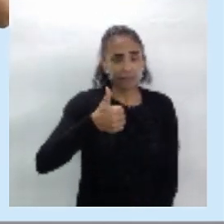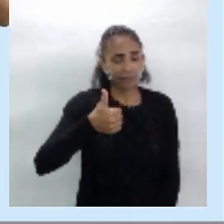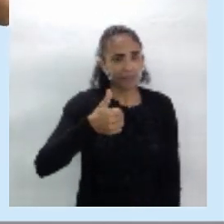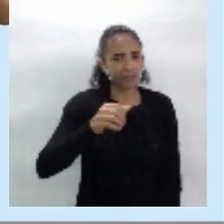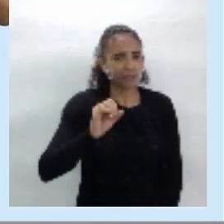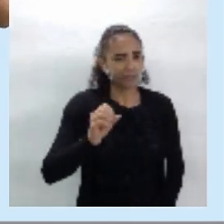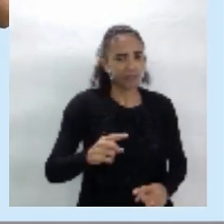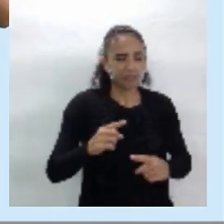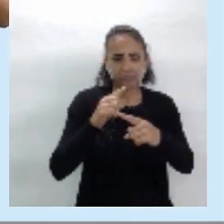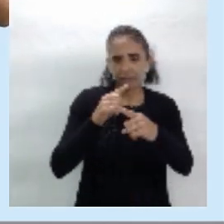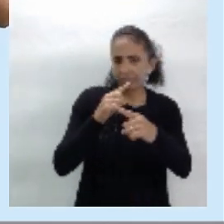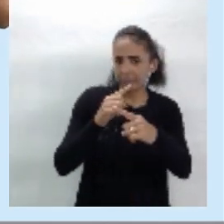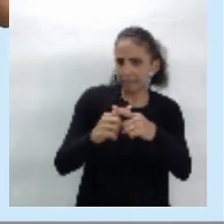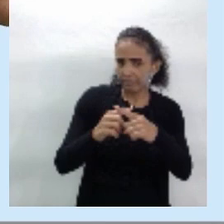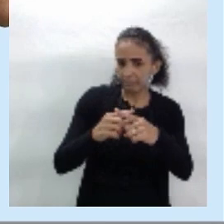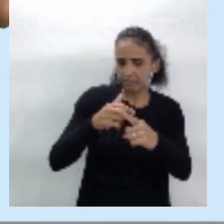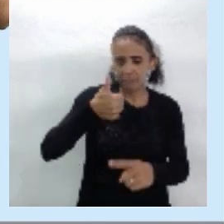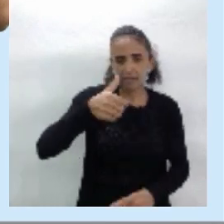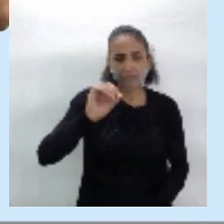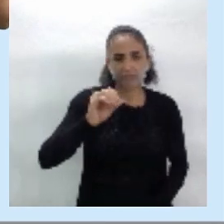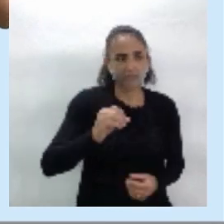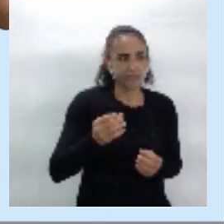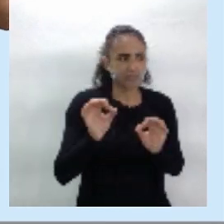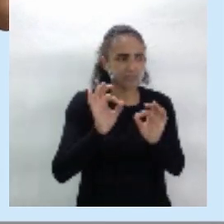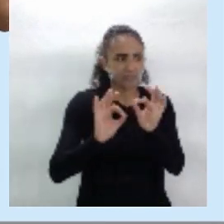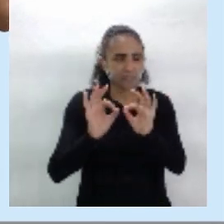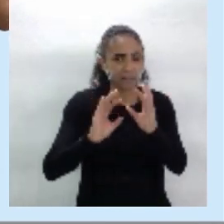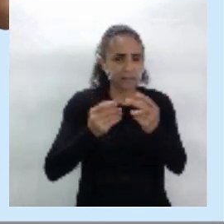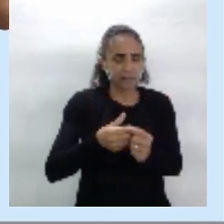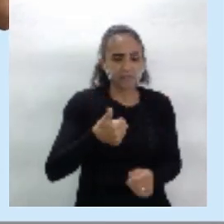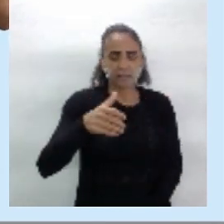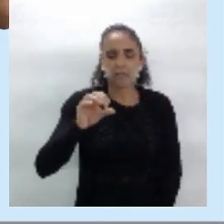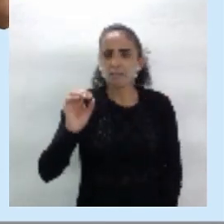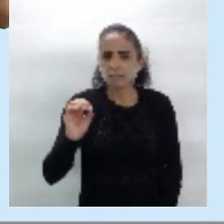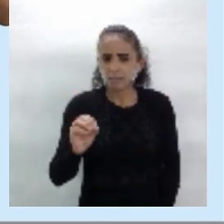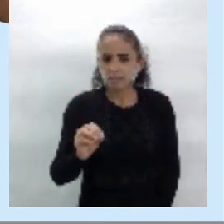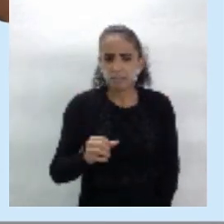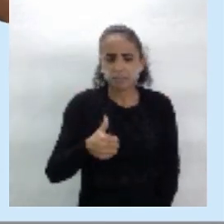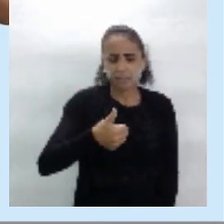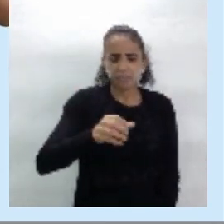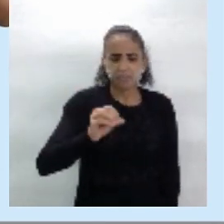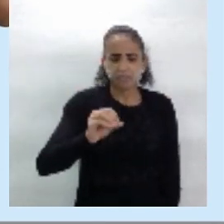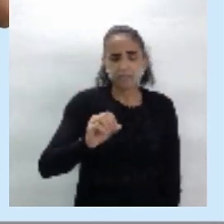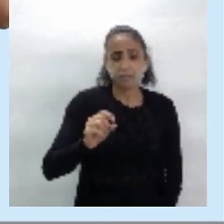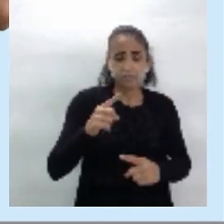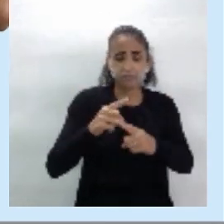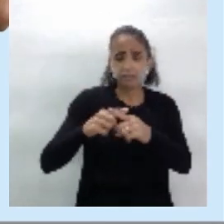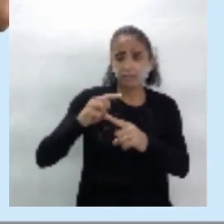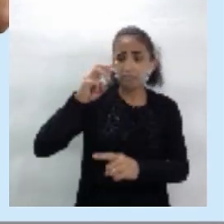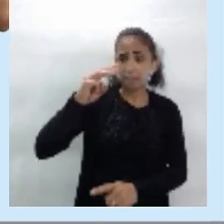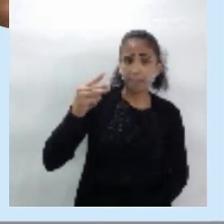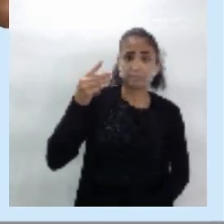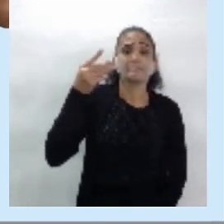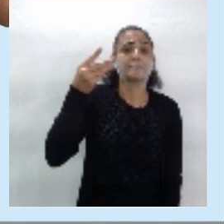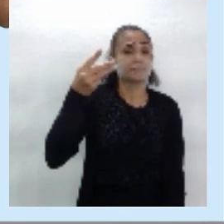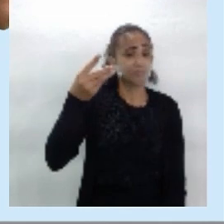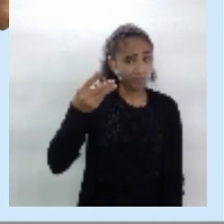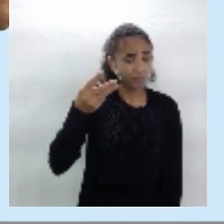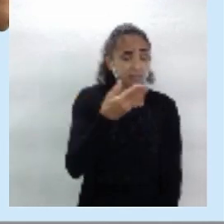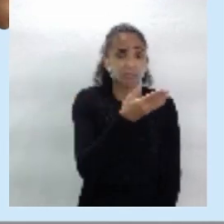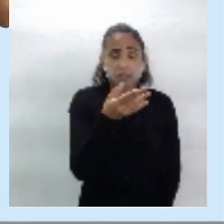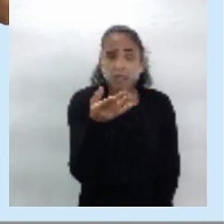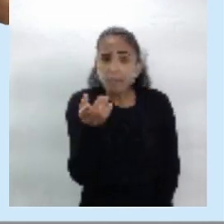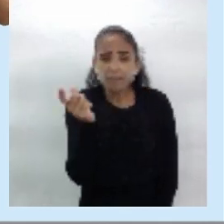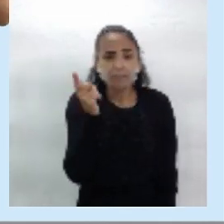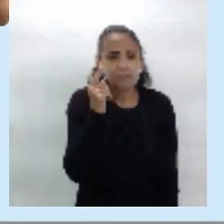2. Então, 10 vezes 10, 100. 10 ao cubo, o 3, que nesse caso 10, em cima tem o 3. Então,